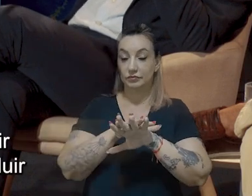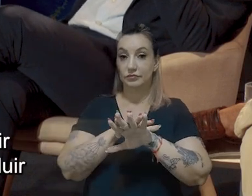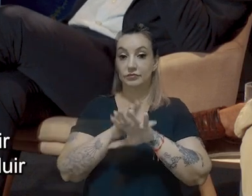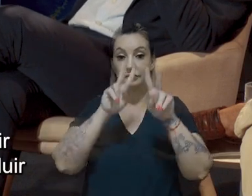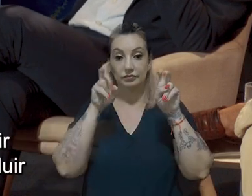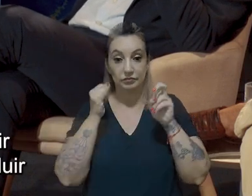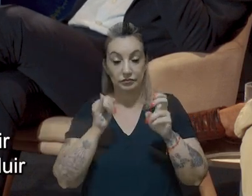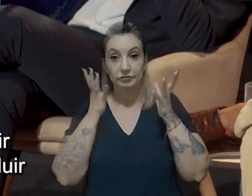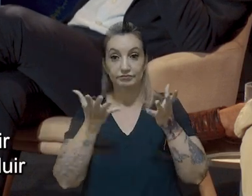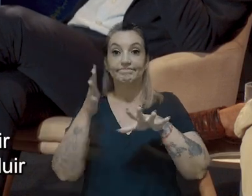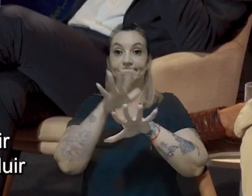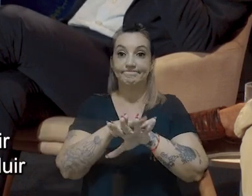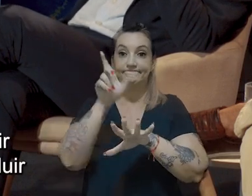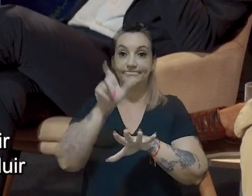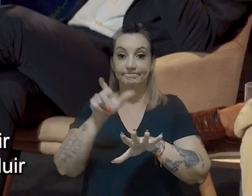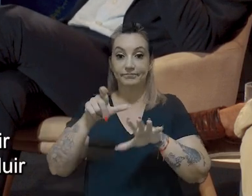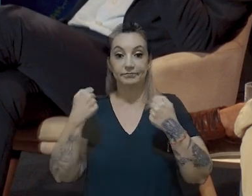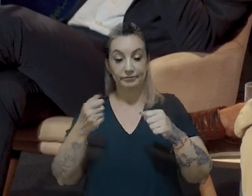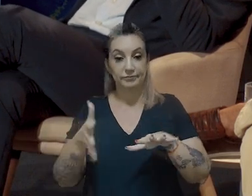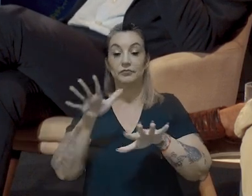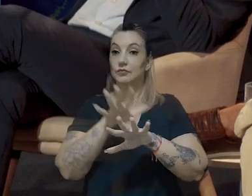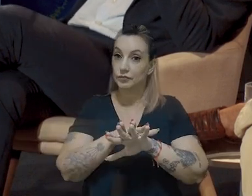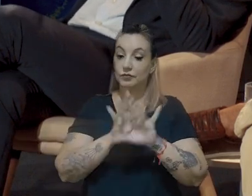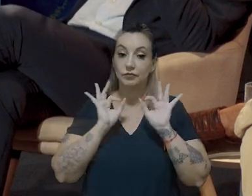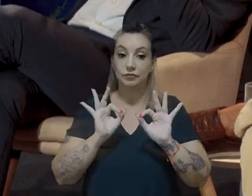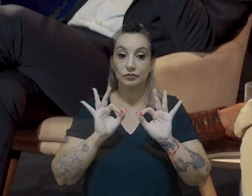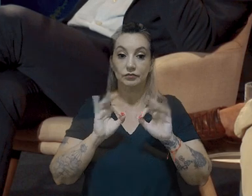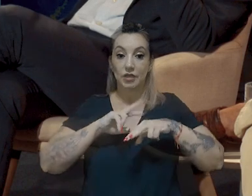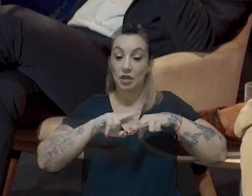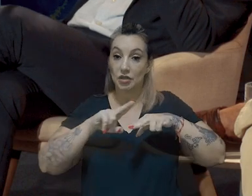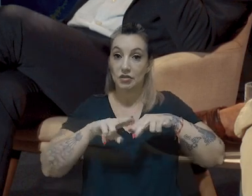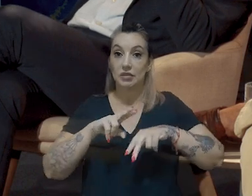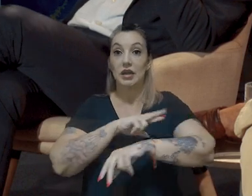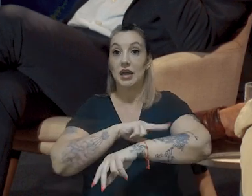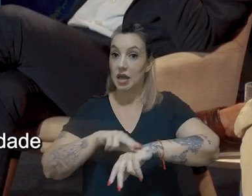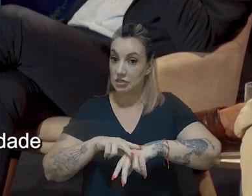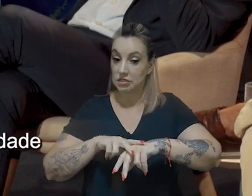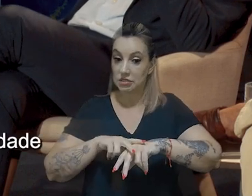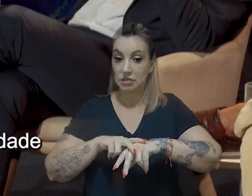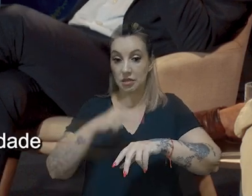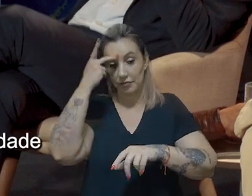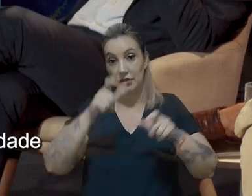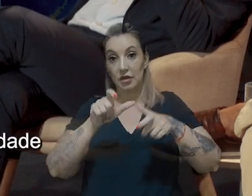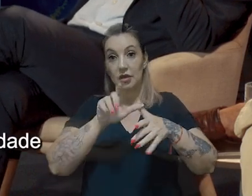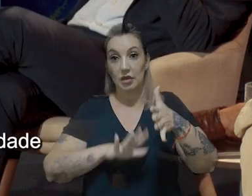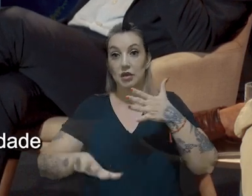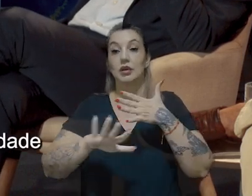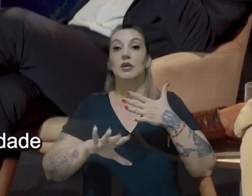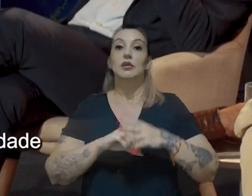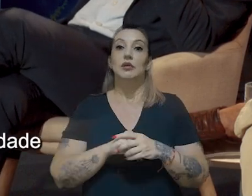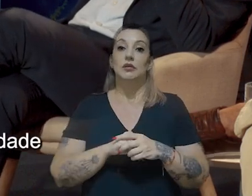se a gente quiser realmente incluir as pessoas a gente vai ter que incluir né despeito de gênero raça eh são asesso pessoas estão em